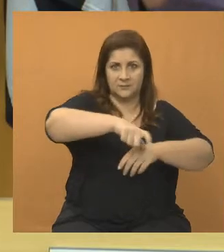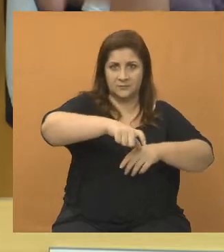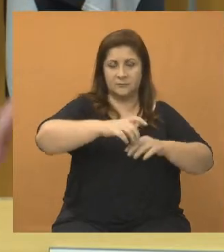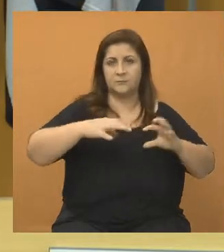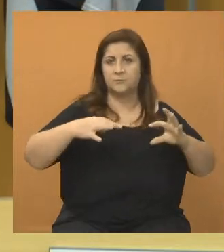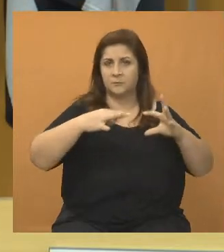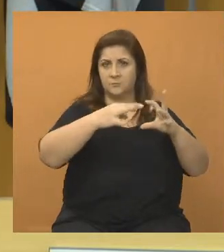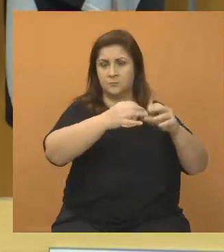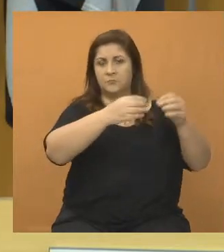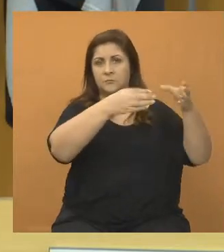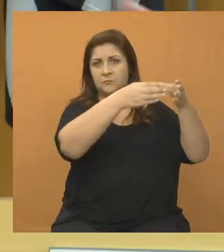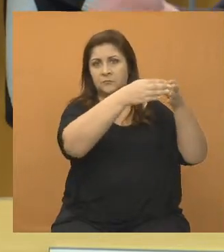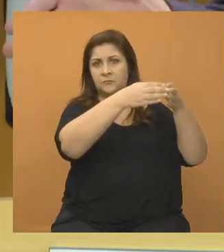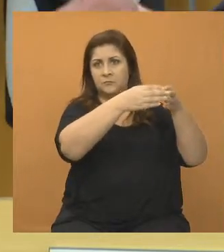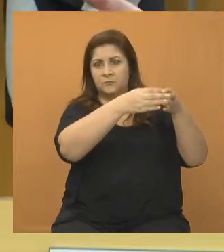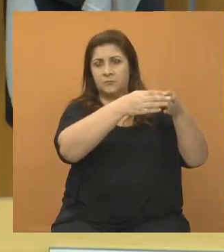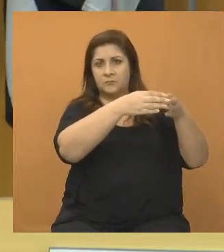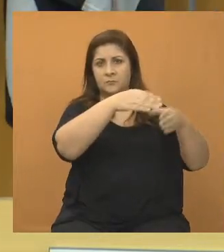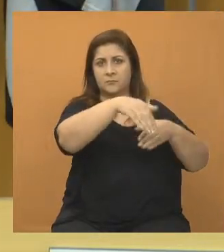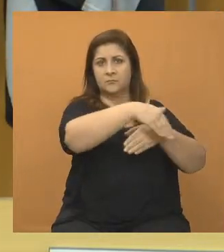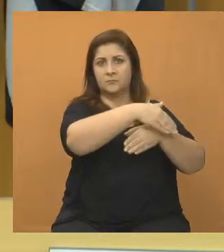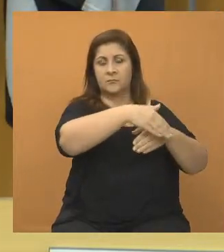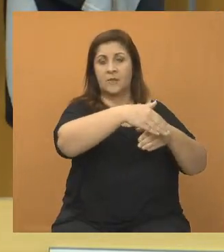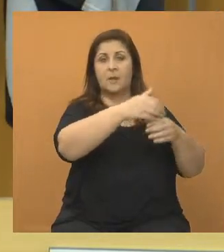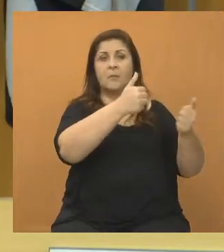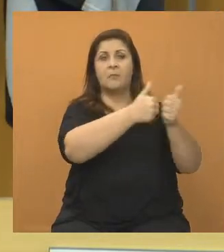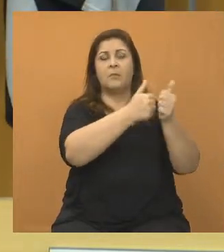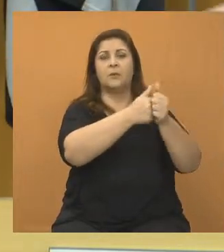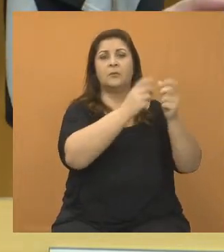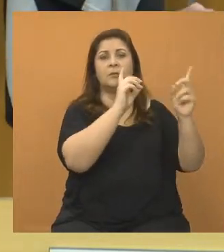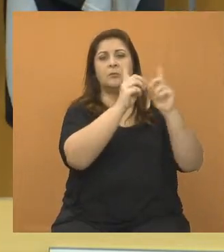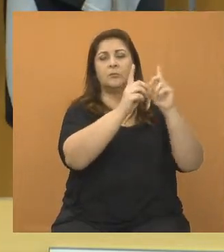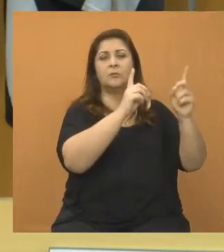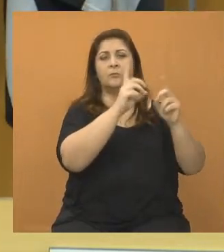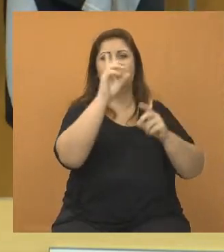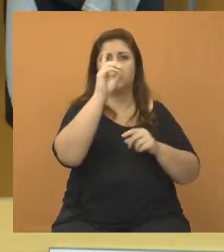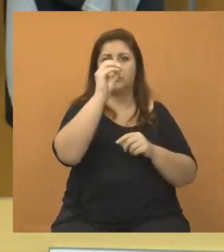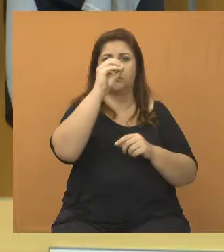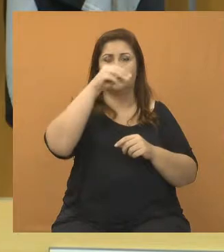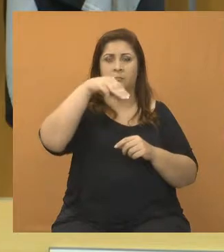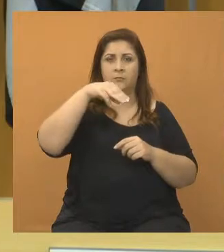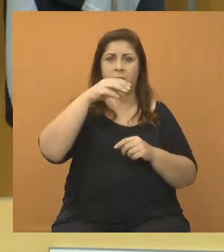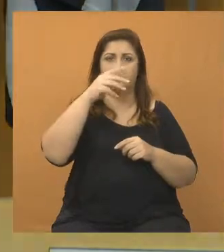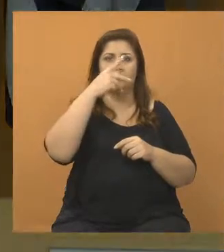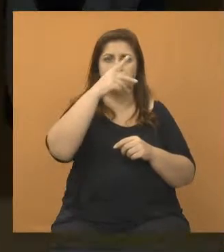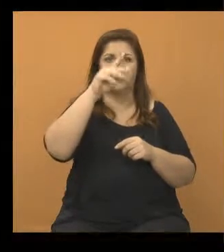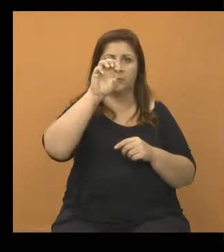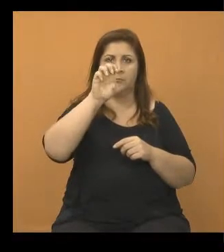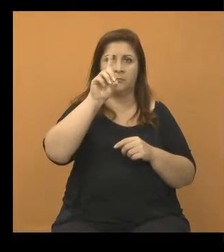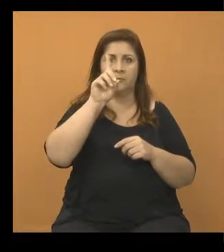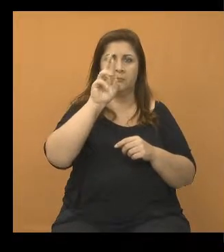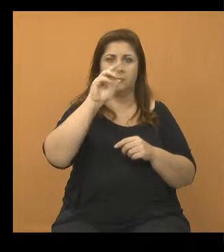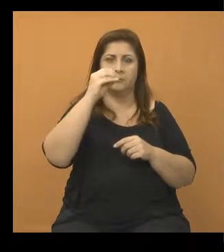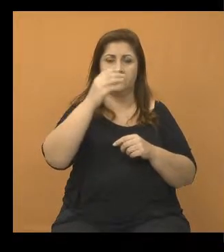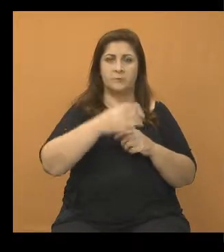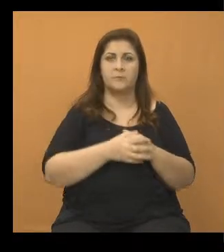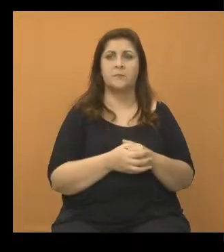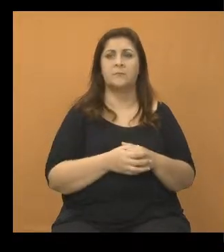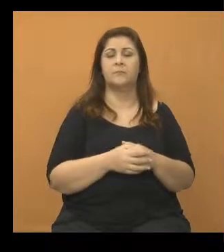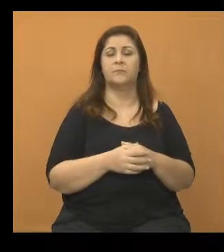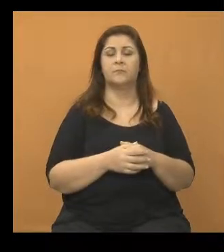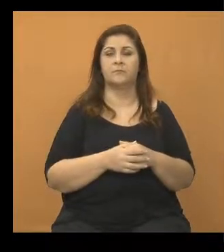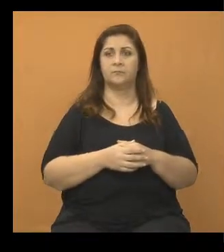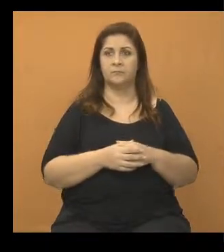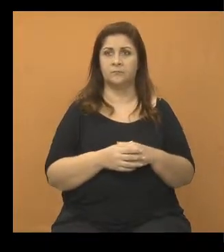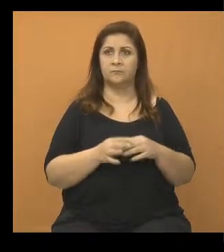ali da Dom Pedro, né? Vários bairros ali a gente já está fazendo, né? Bela Vista,